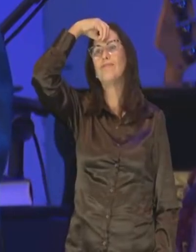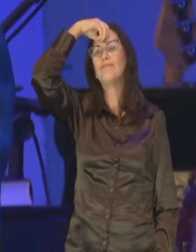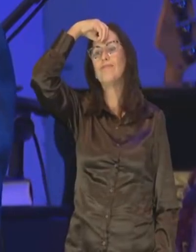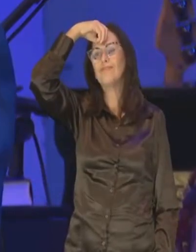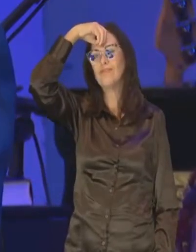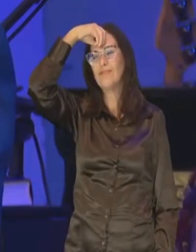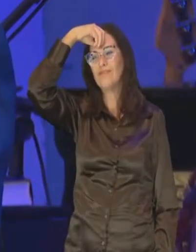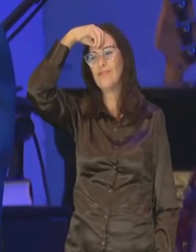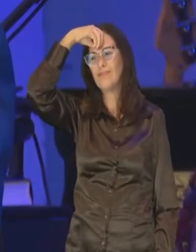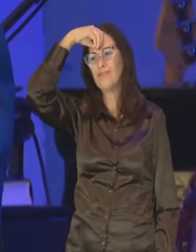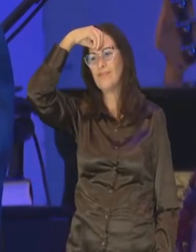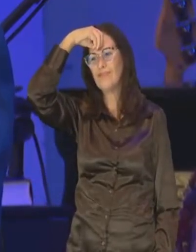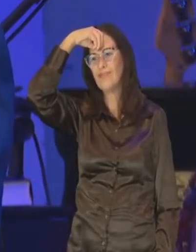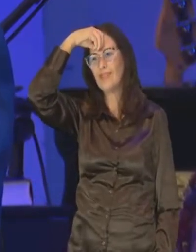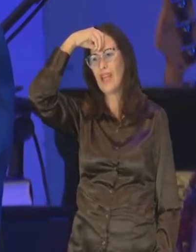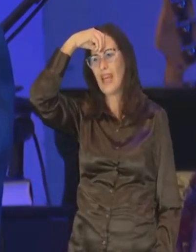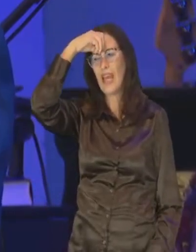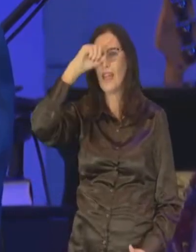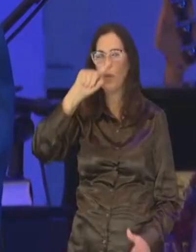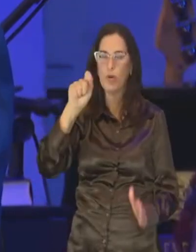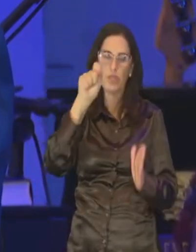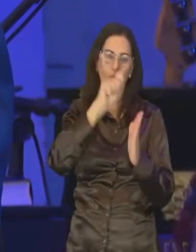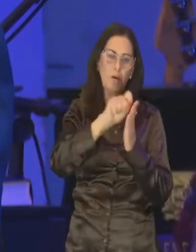E ao executar toda a lista,